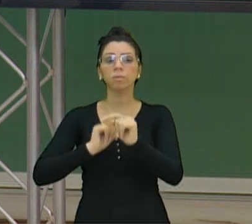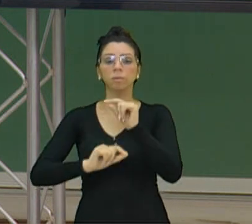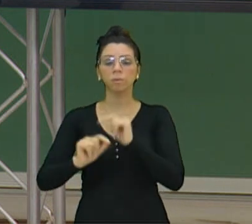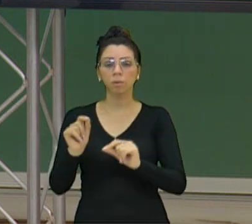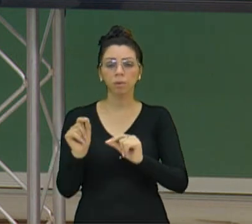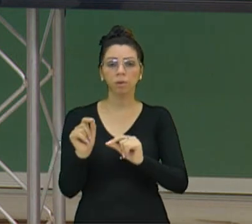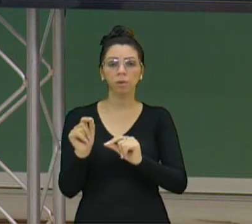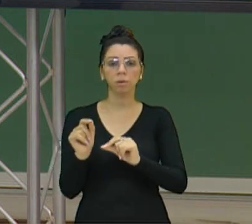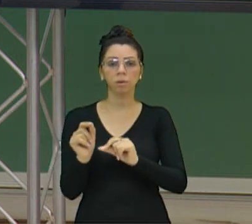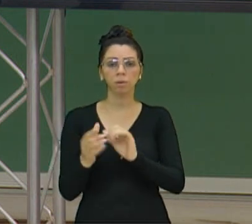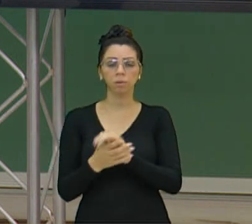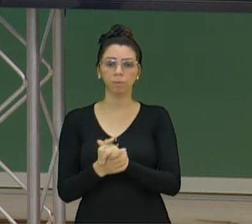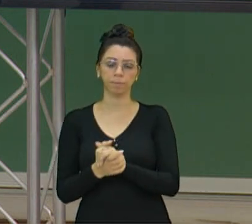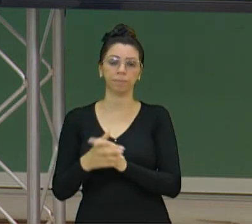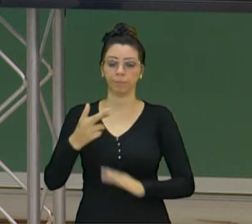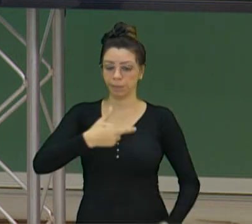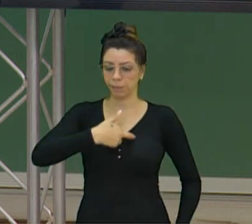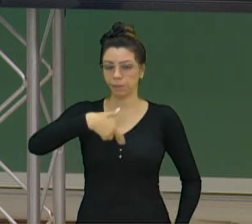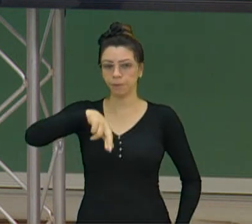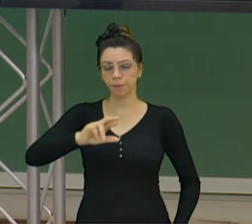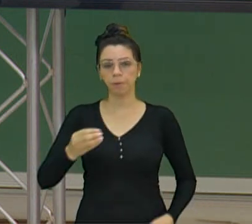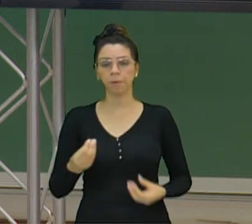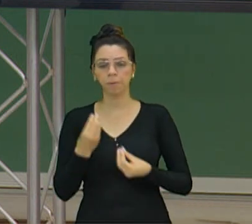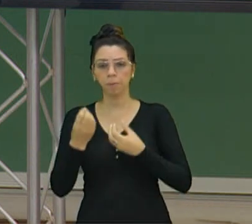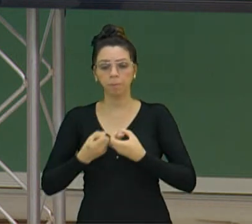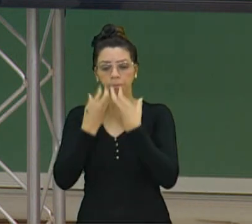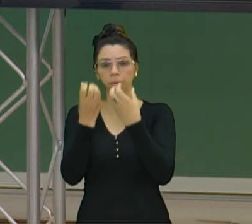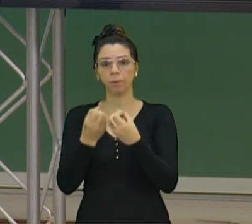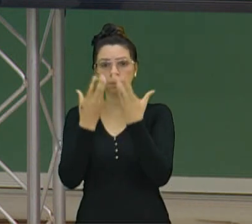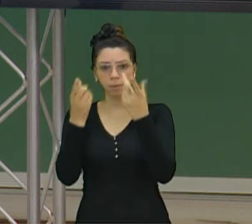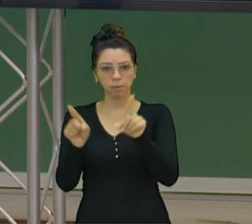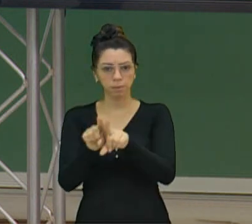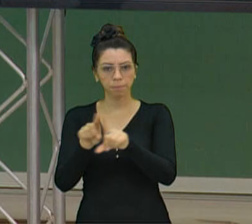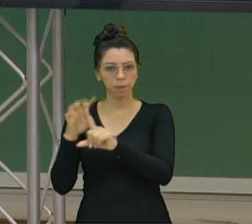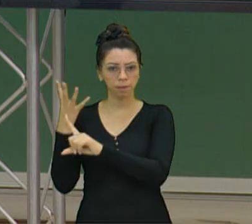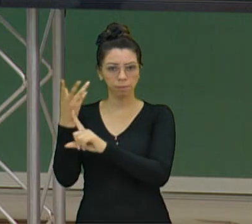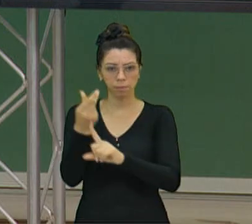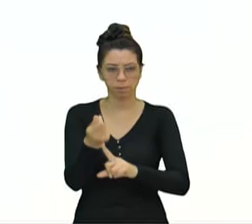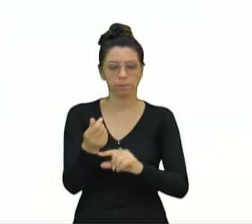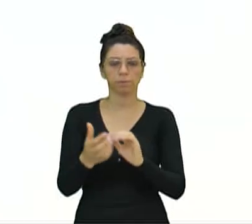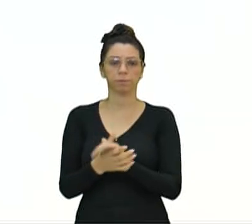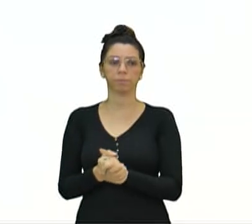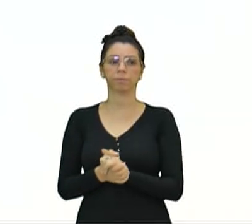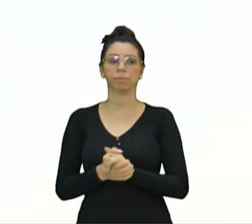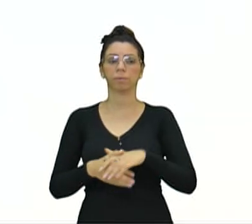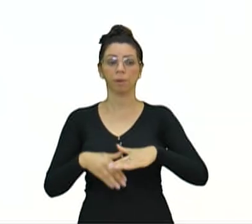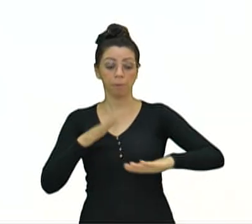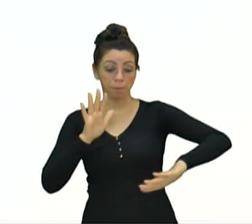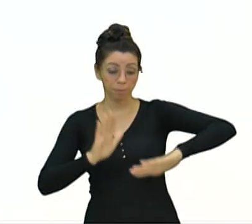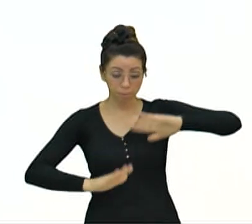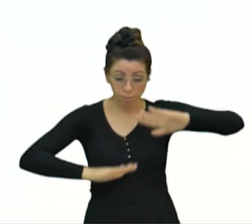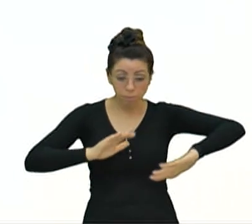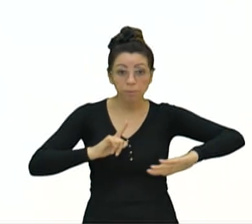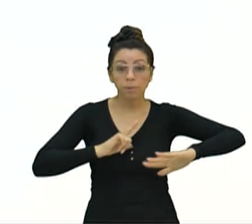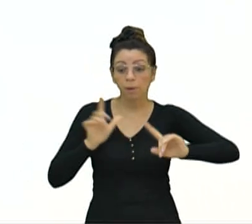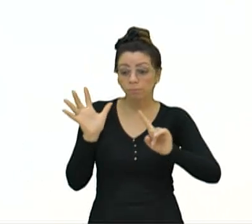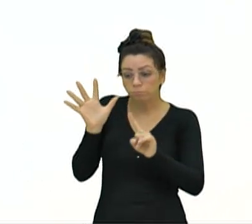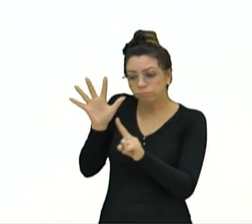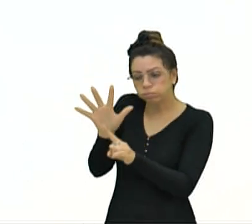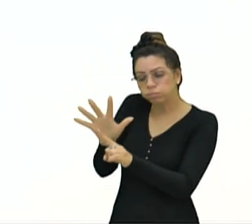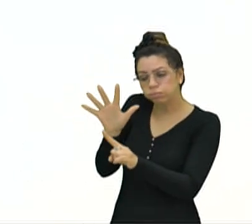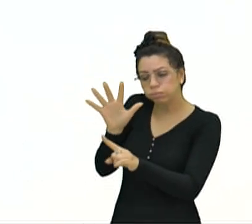tambor, envolvendo suas religiões e suas manifestações artísticas. Então, o tambor teve a influência